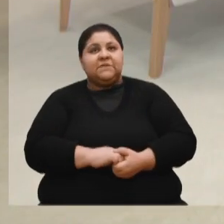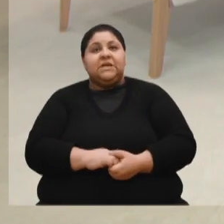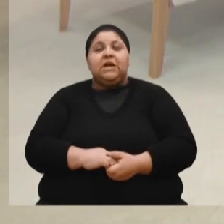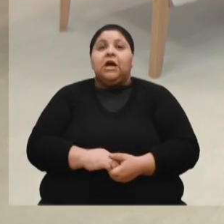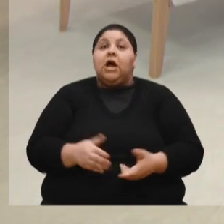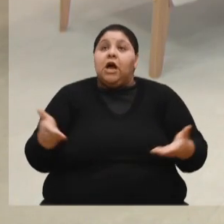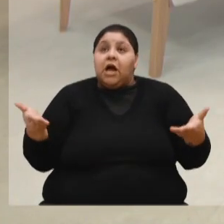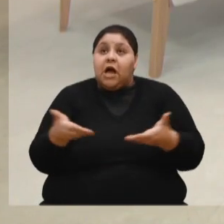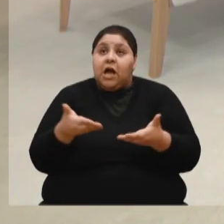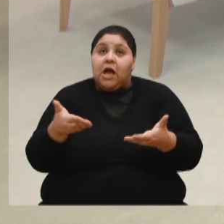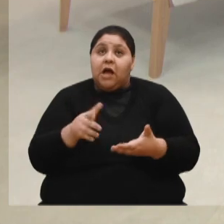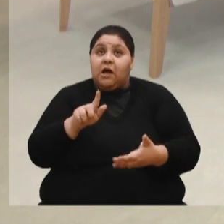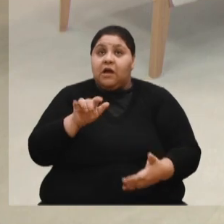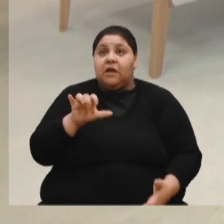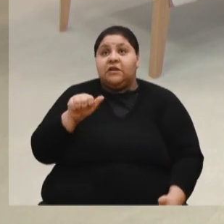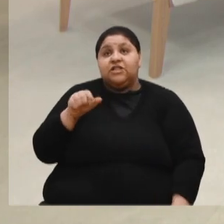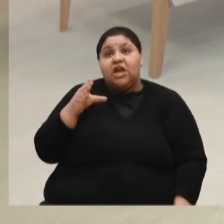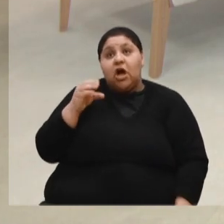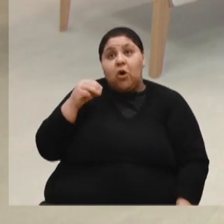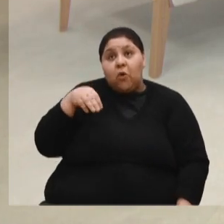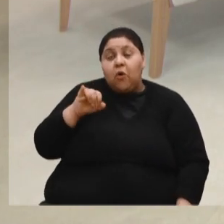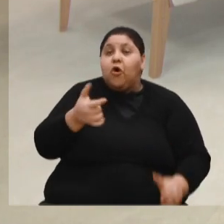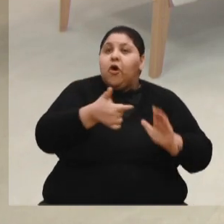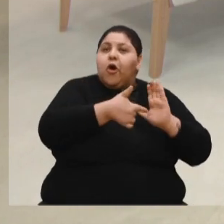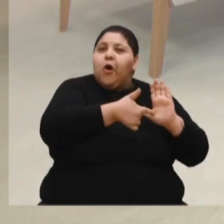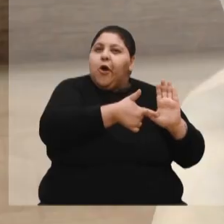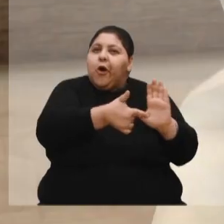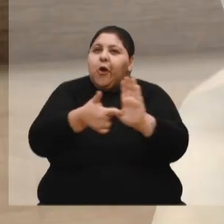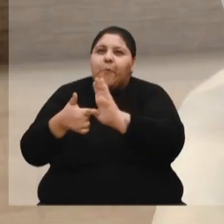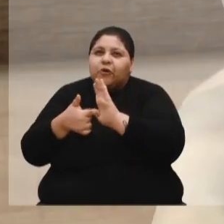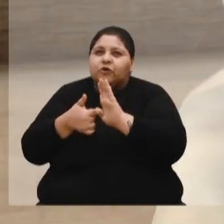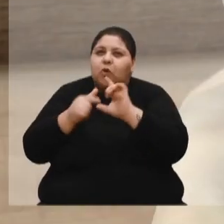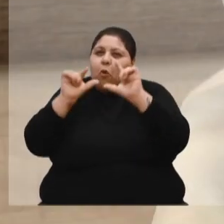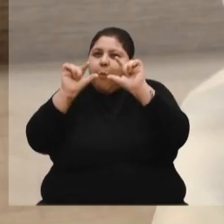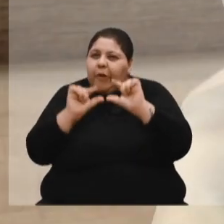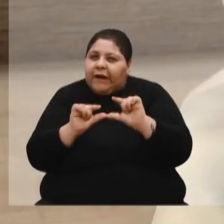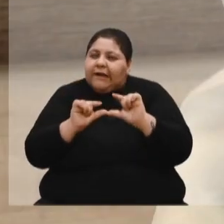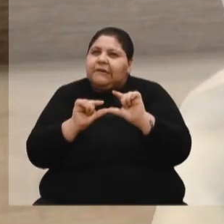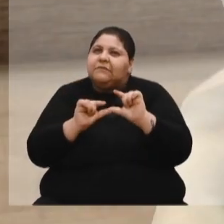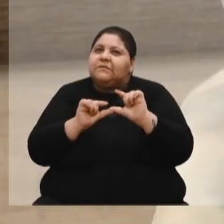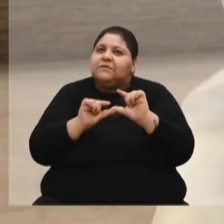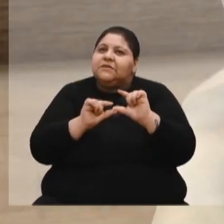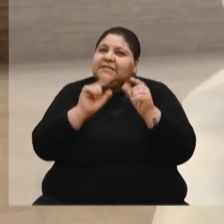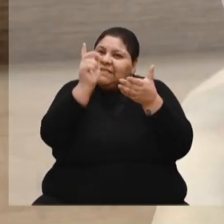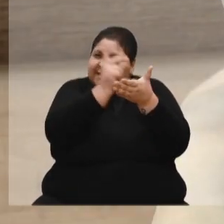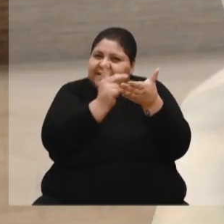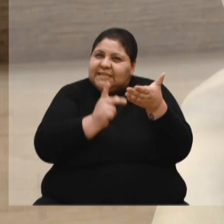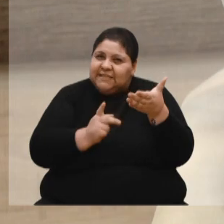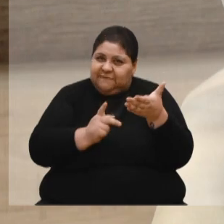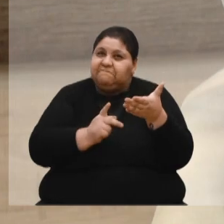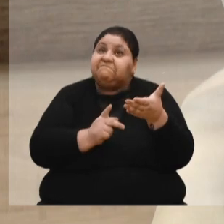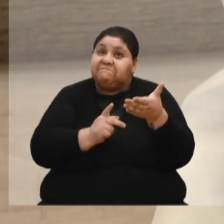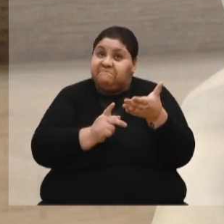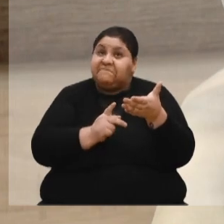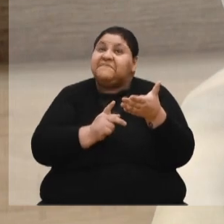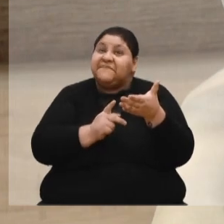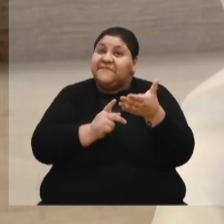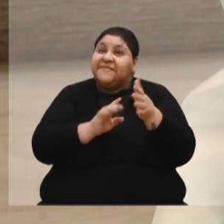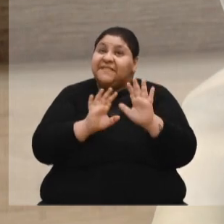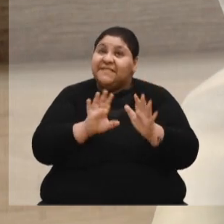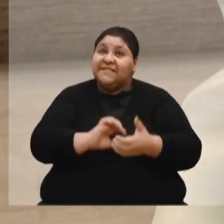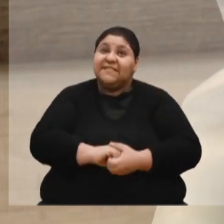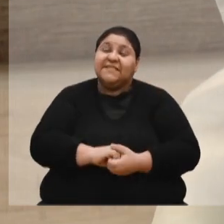agora o Jacomim nos trouxe um pouquinho da semente dessas ilustrações. Sim.